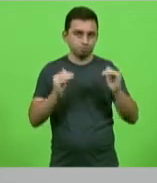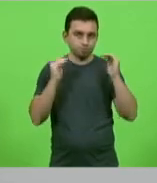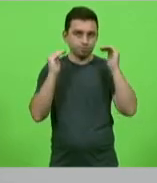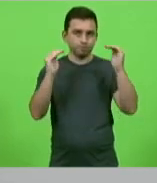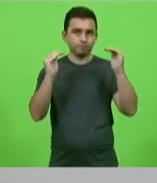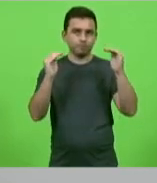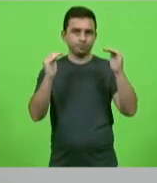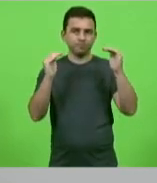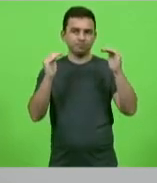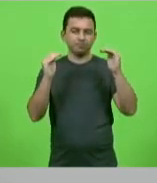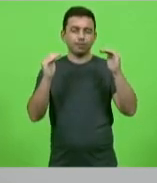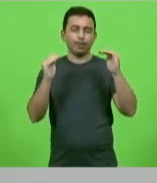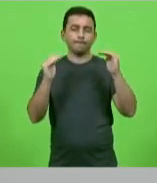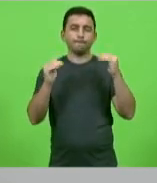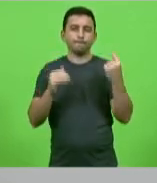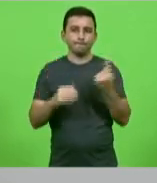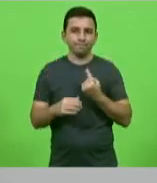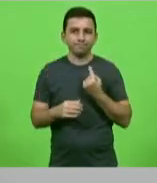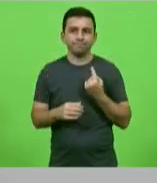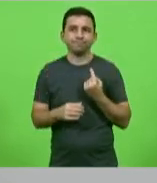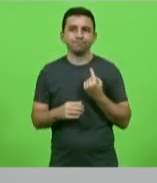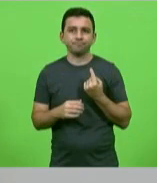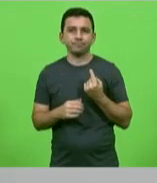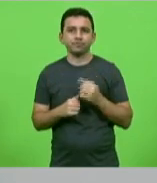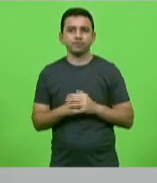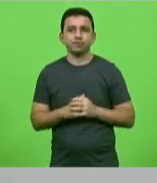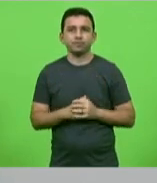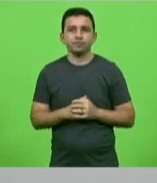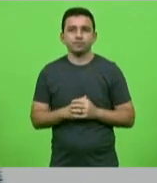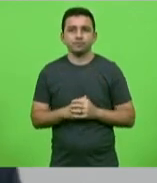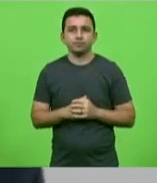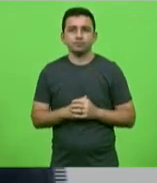nós pegamos